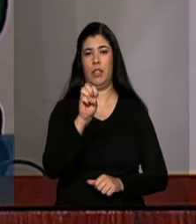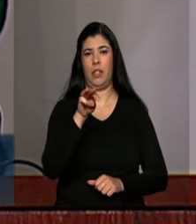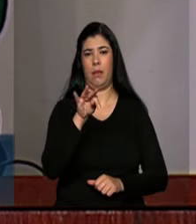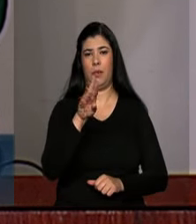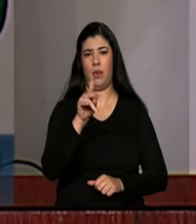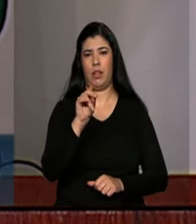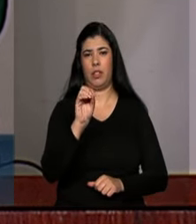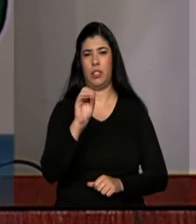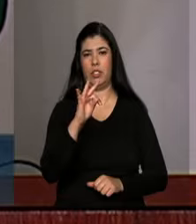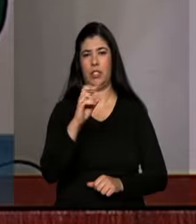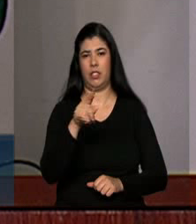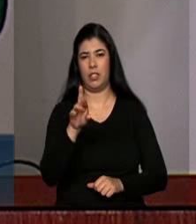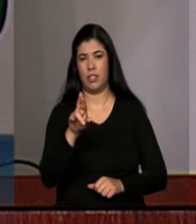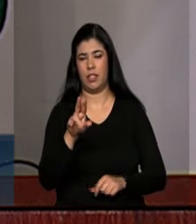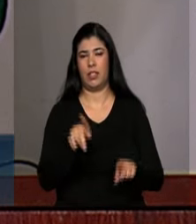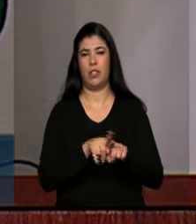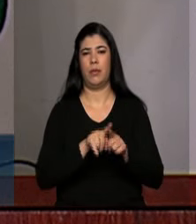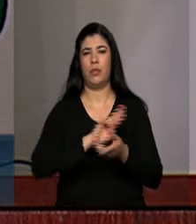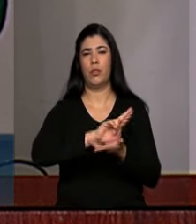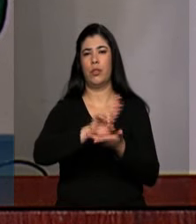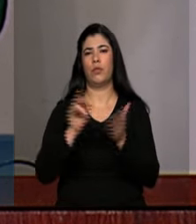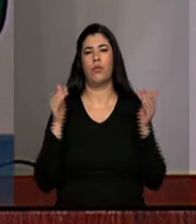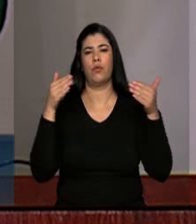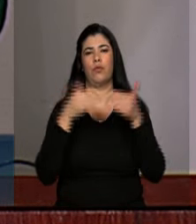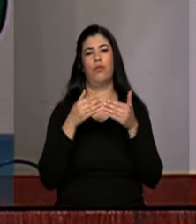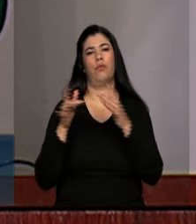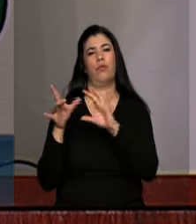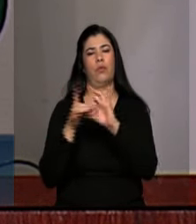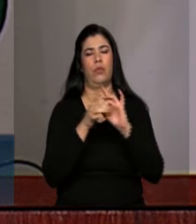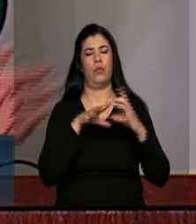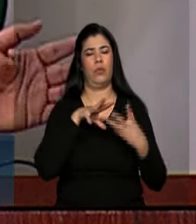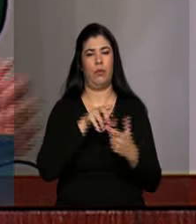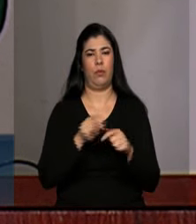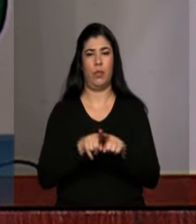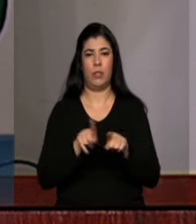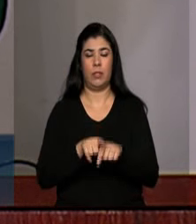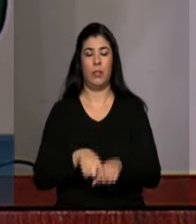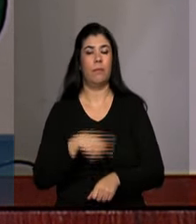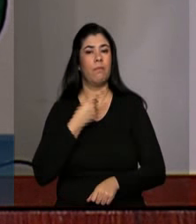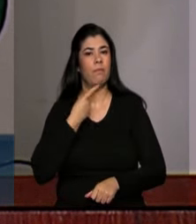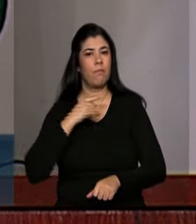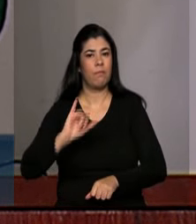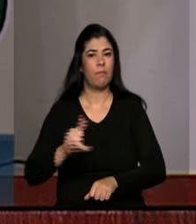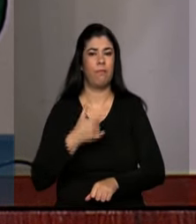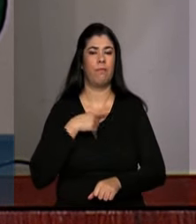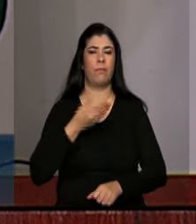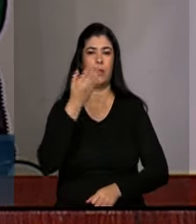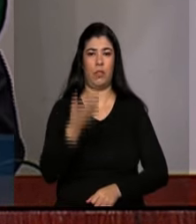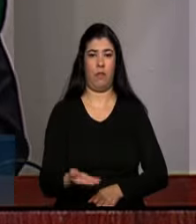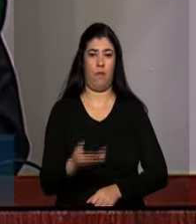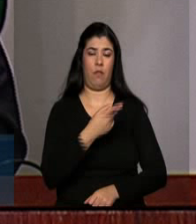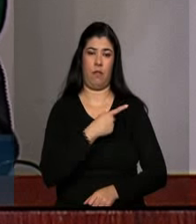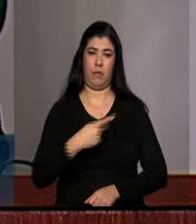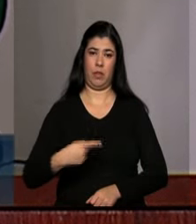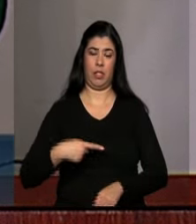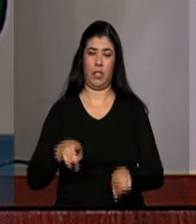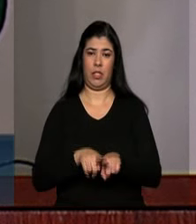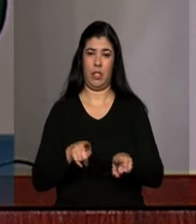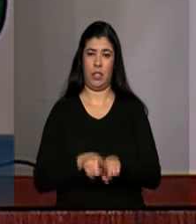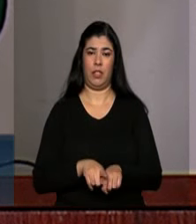mundiais. E aproveitamos o ensejo para reforçar nosso compromisso perante Vossa Excelência de